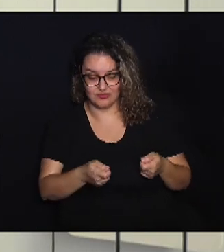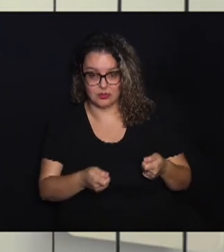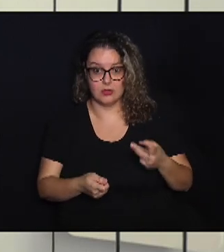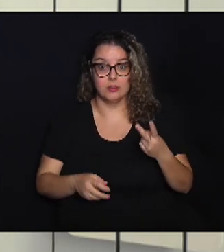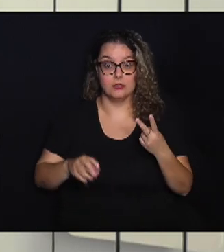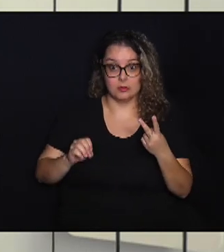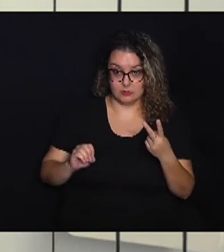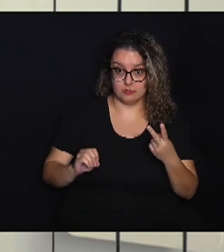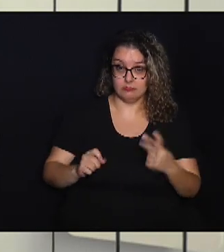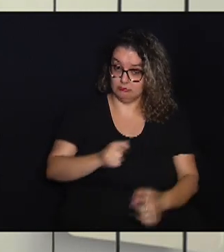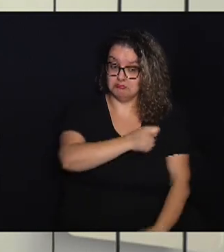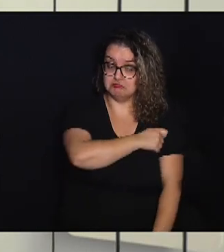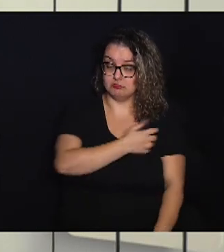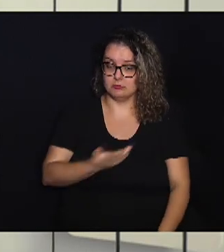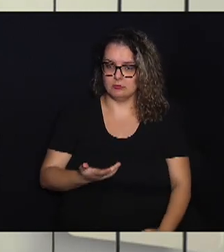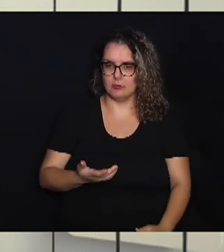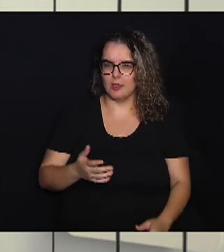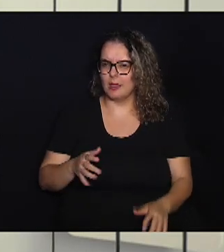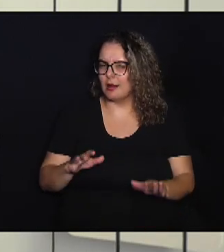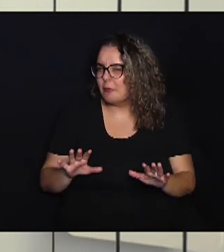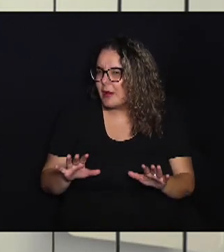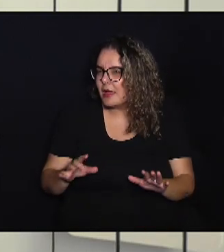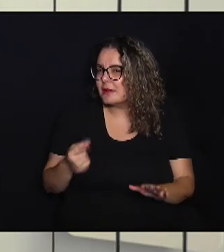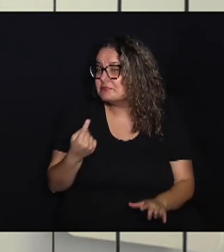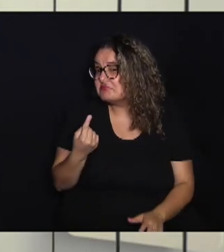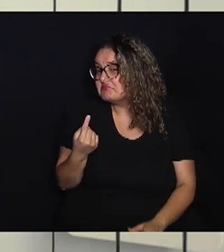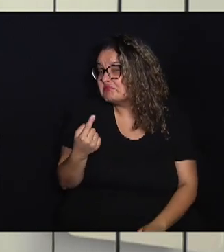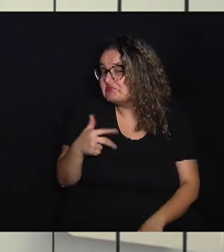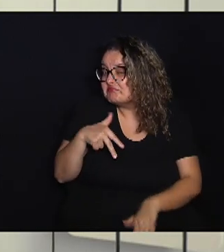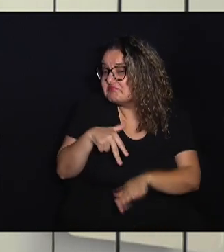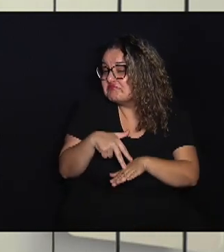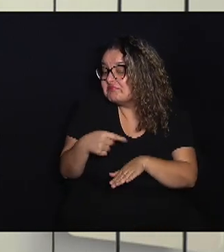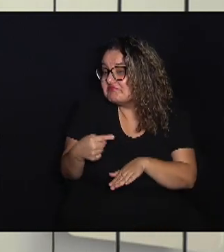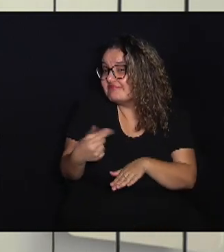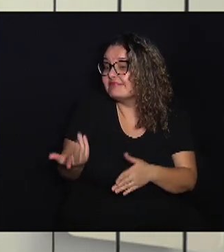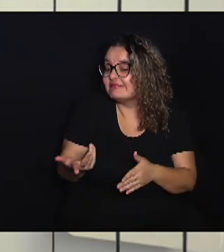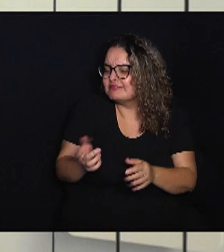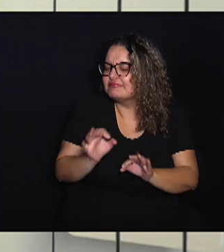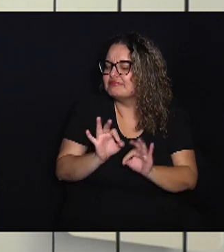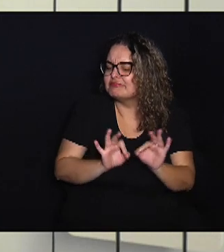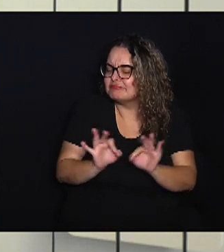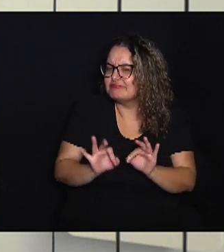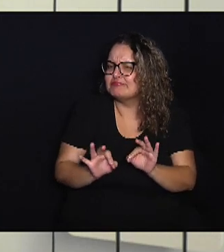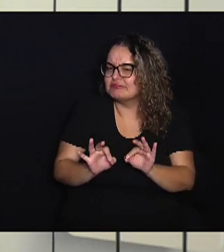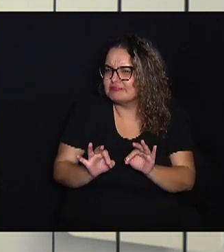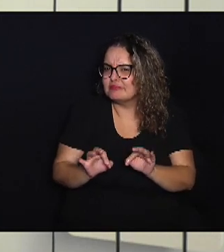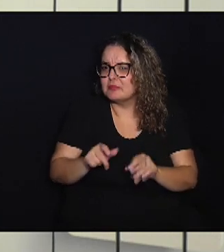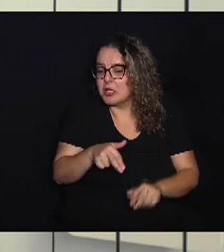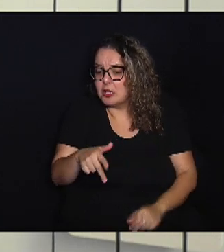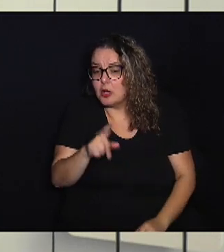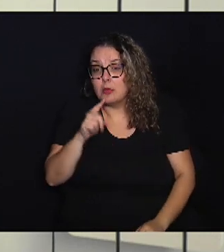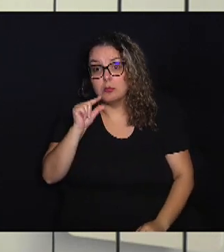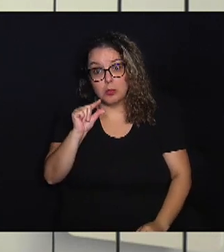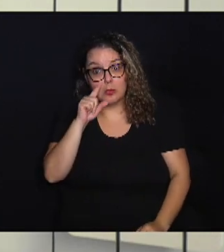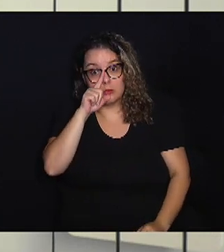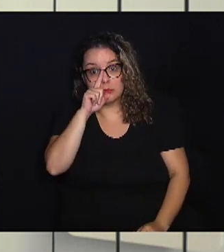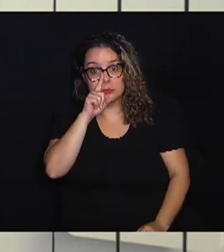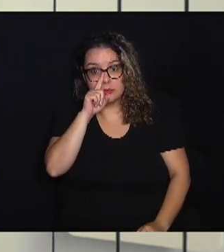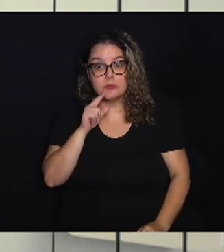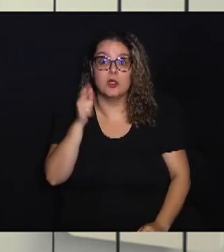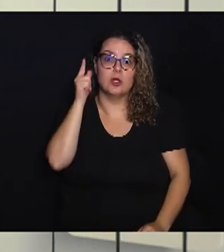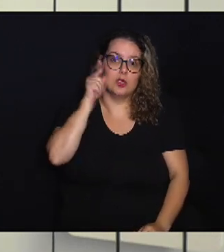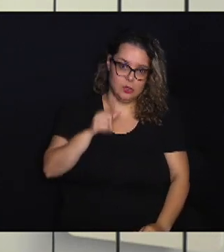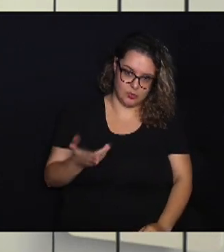com autoridade. Só que com um jogador a menos, a Ponte se organizou melhor, correu poucos riscos e